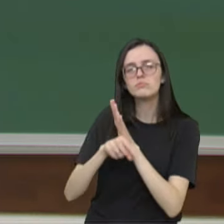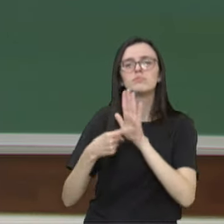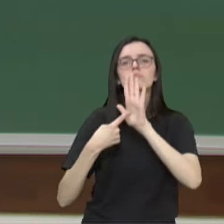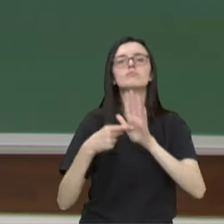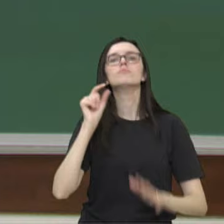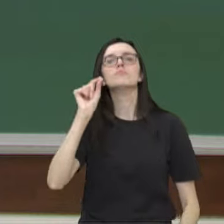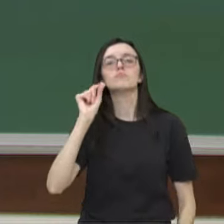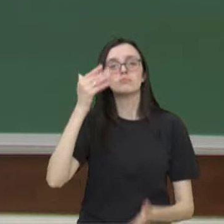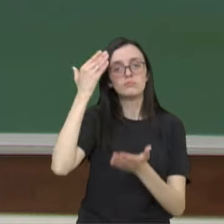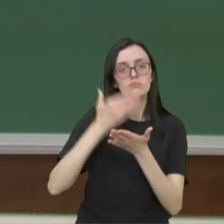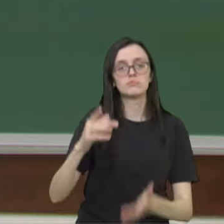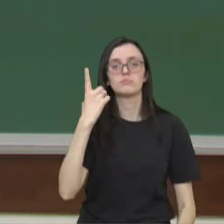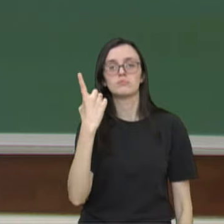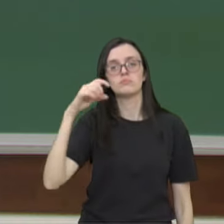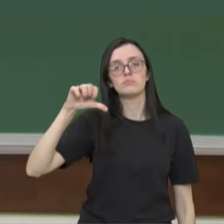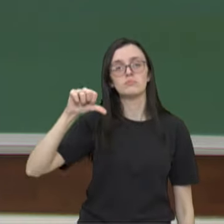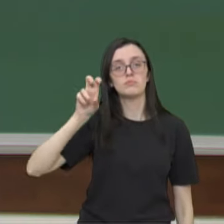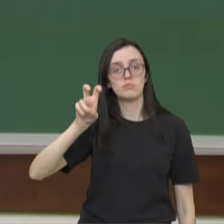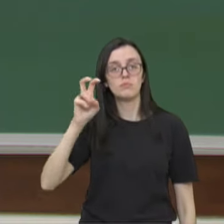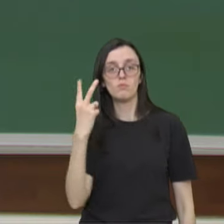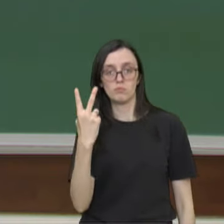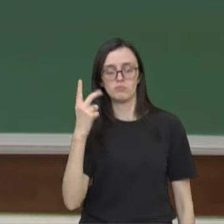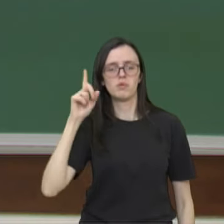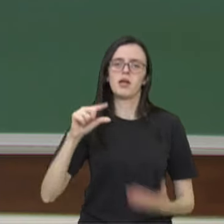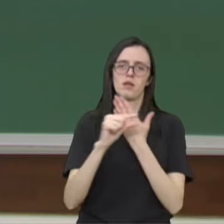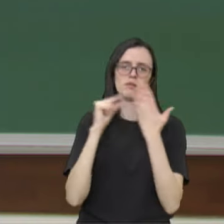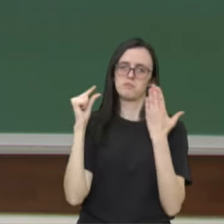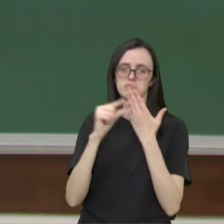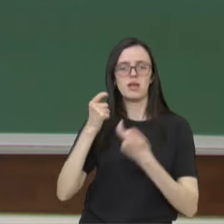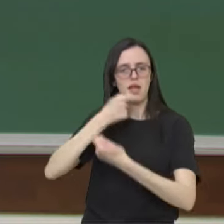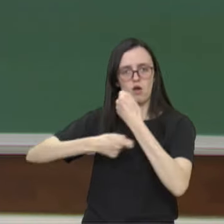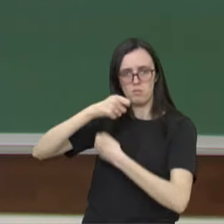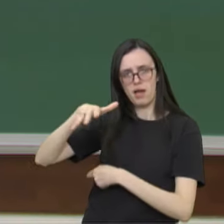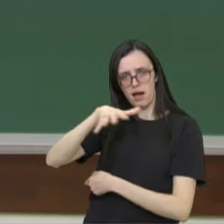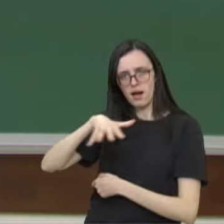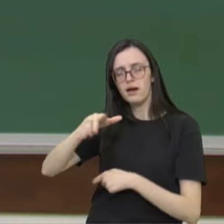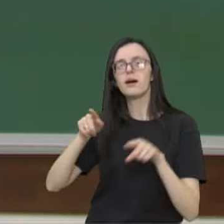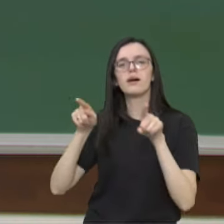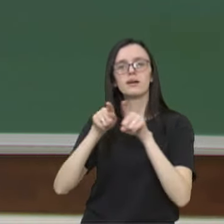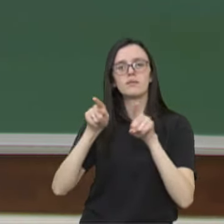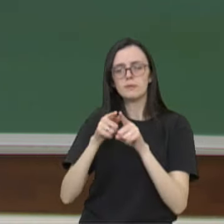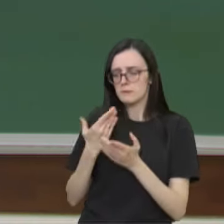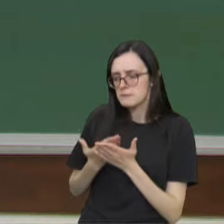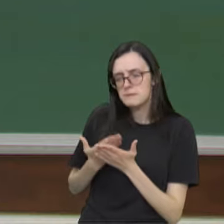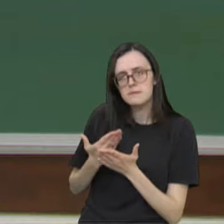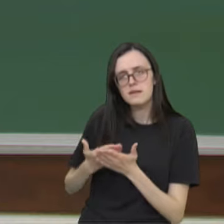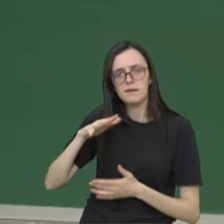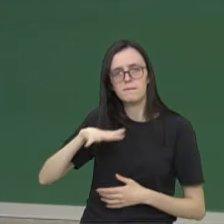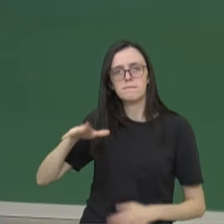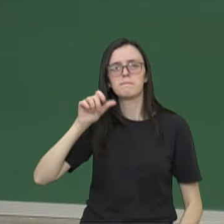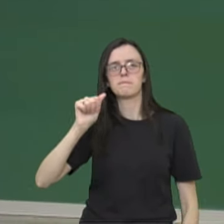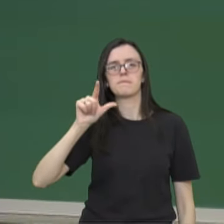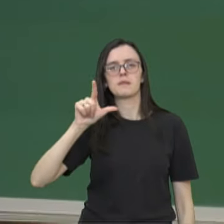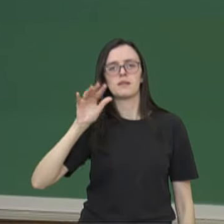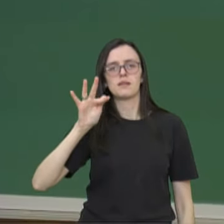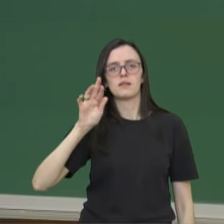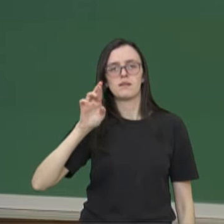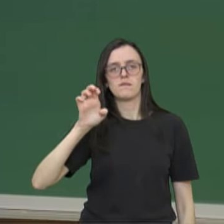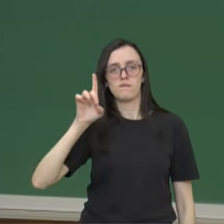de 1952, um autor, um economista e também demógrafo, Alfredo Salvi,